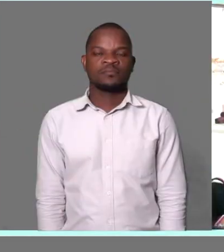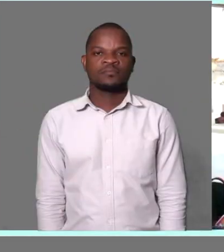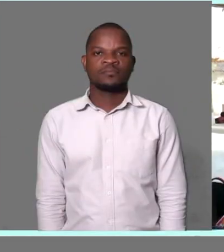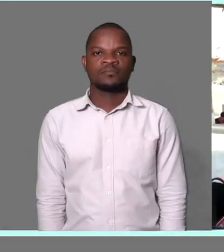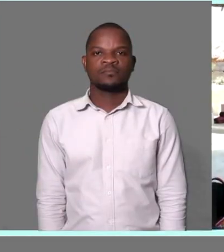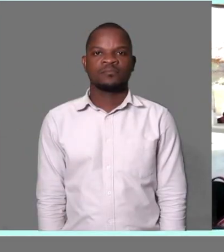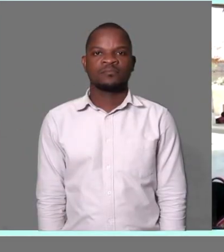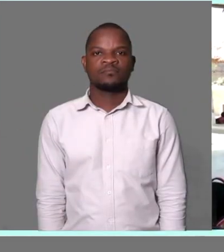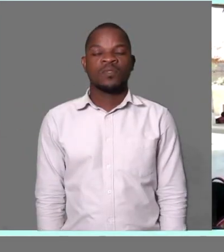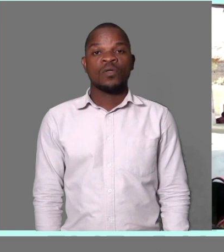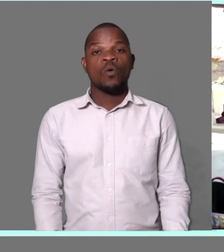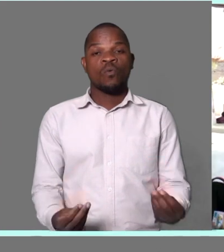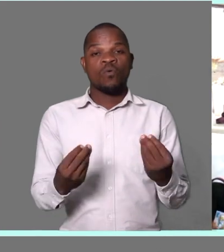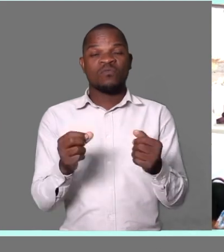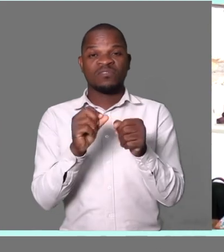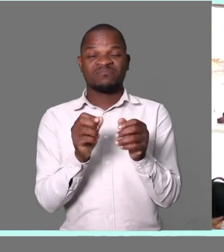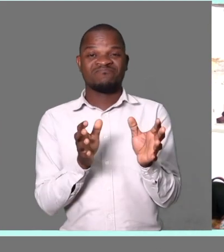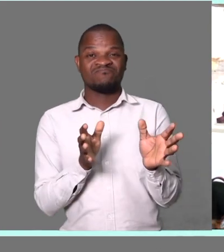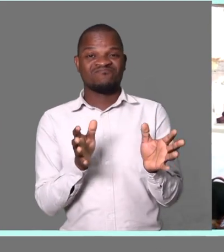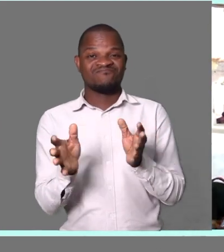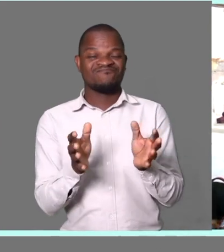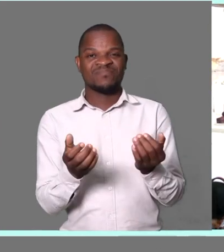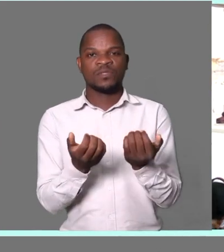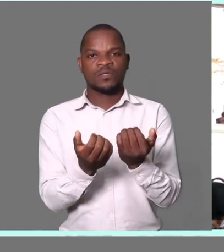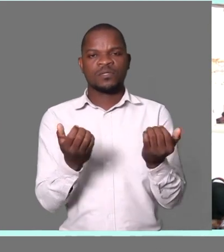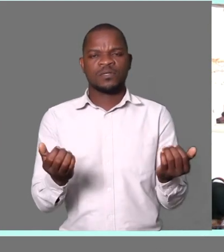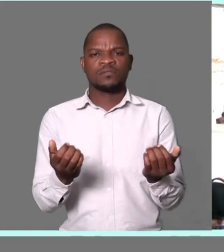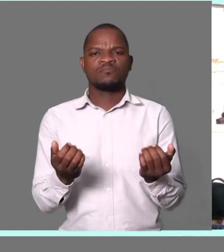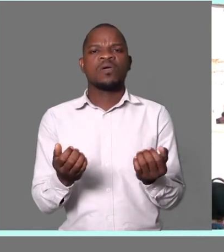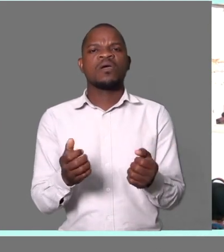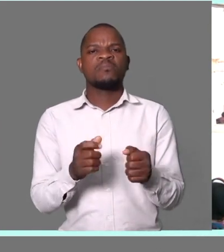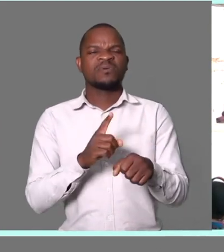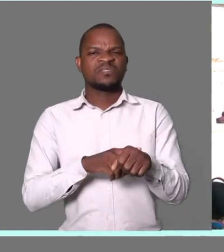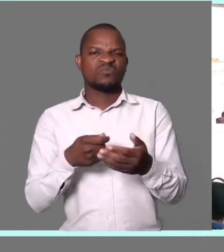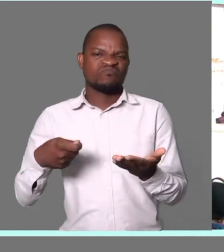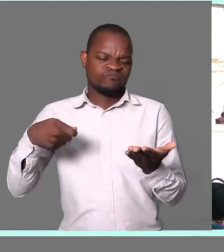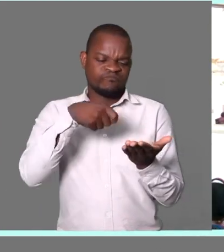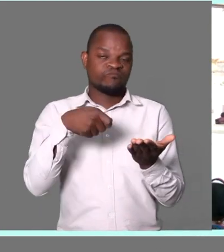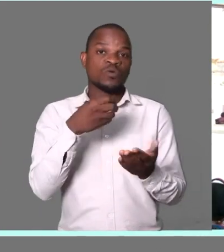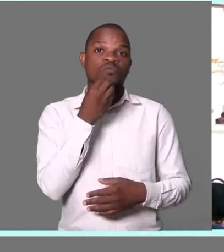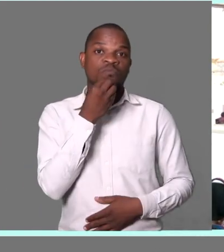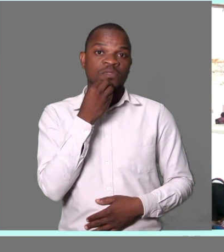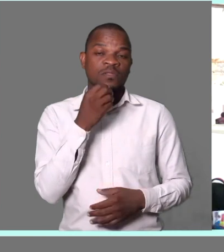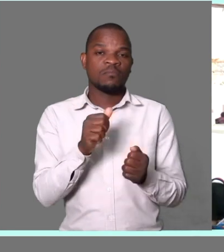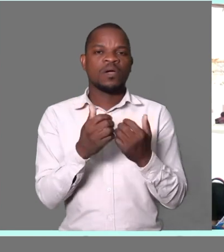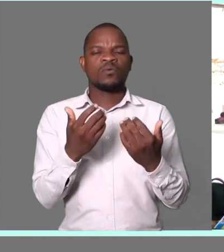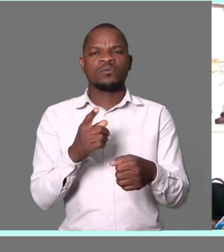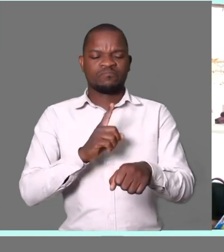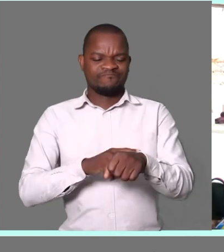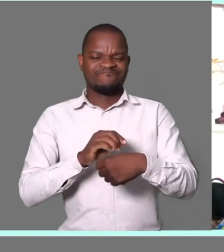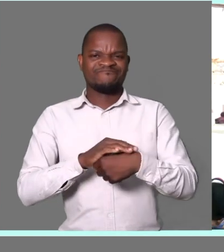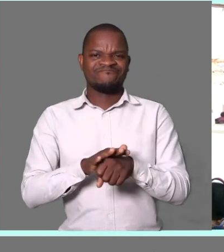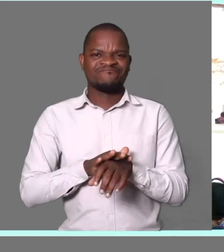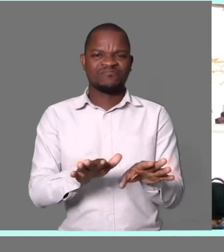A forma de cuidar de uma criança quando queres lhe alimentar. Neste período da Covid-19,